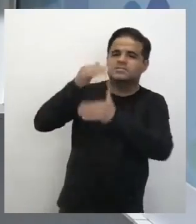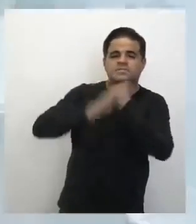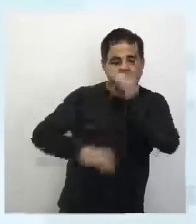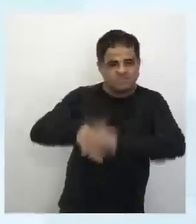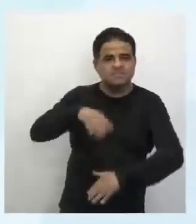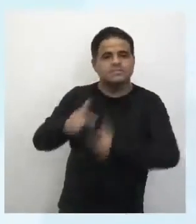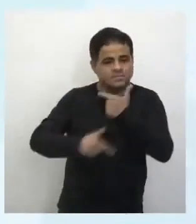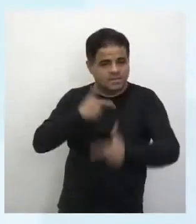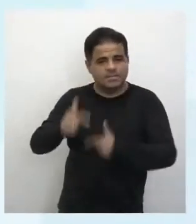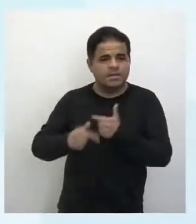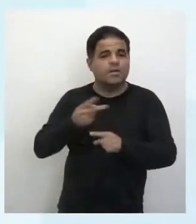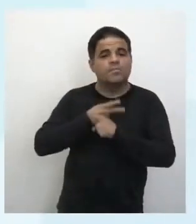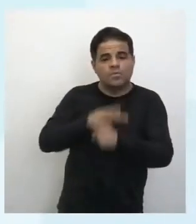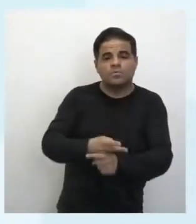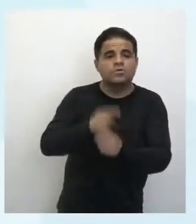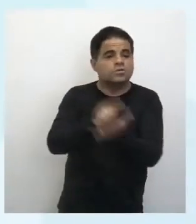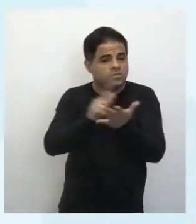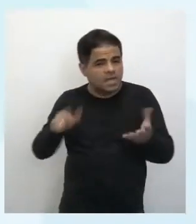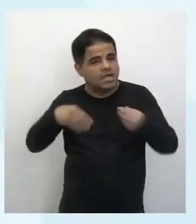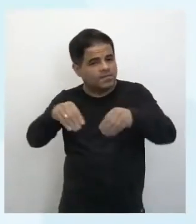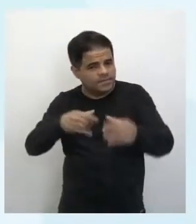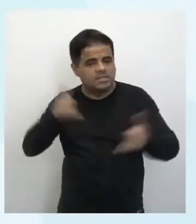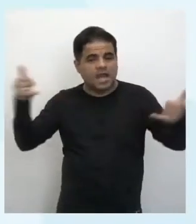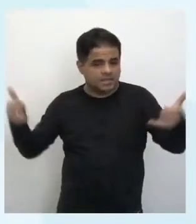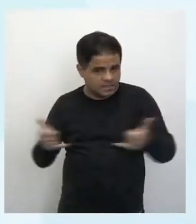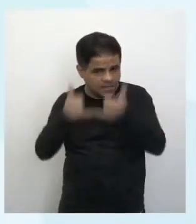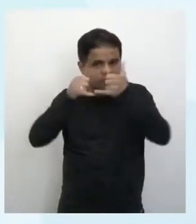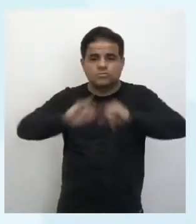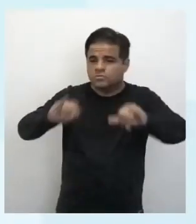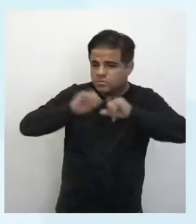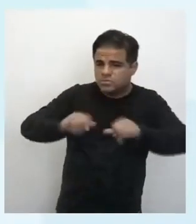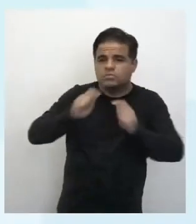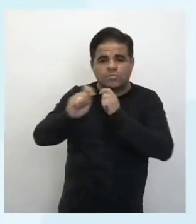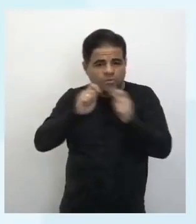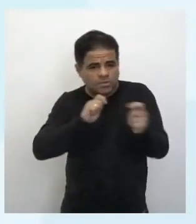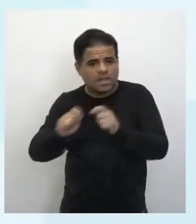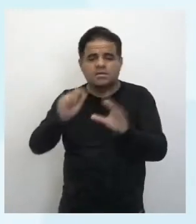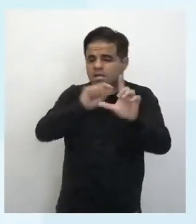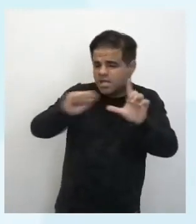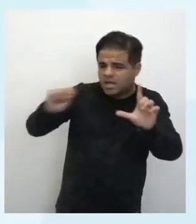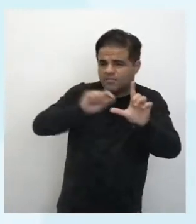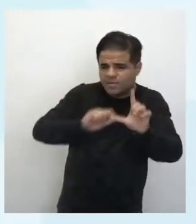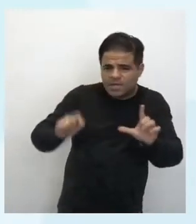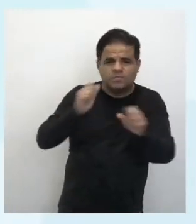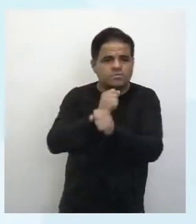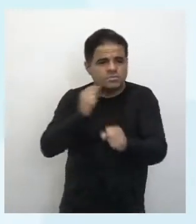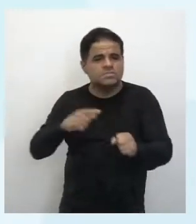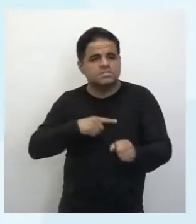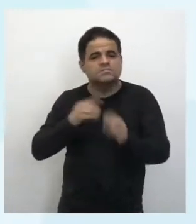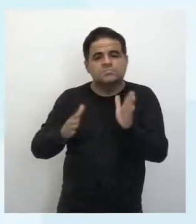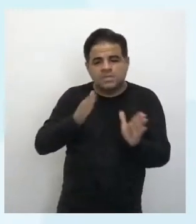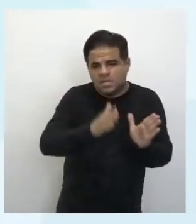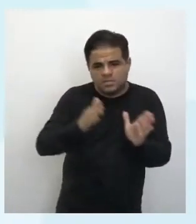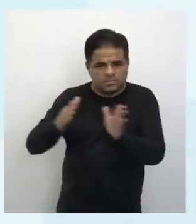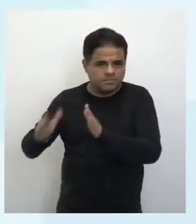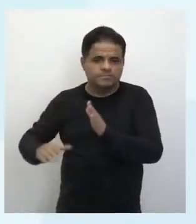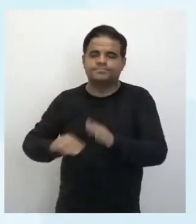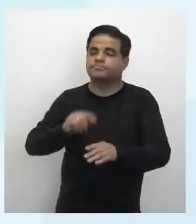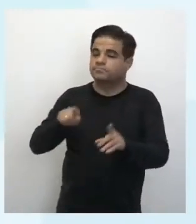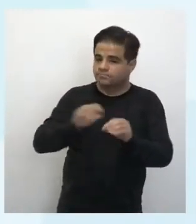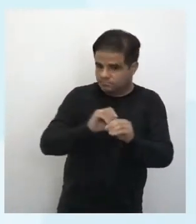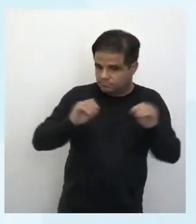massa. Procure em jornais, revistas ou na internet, notícias ou reportagens e grife construções que contenham períodos com orações